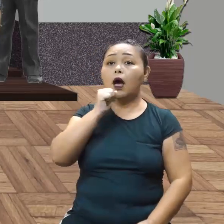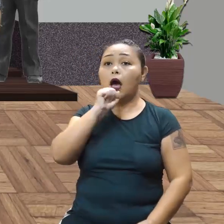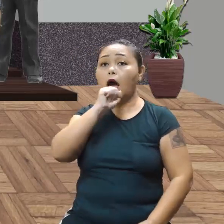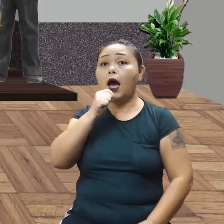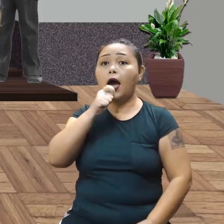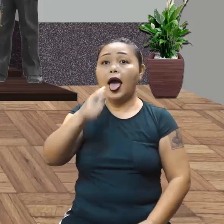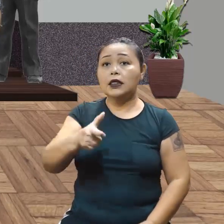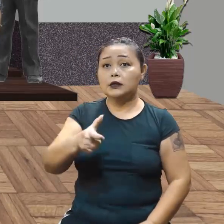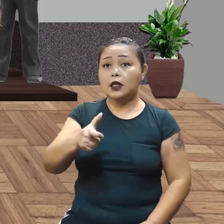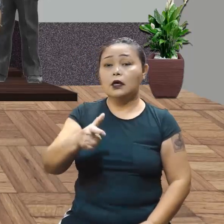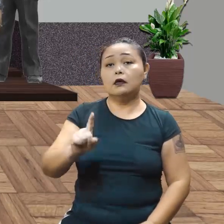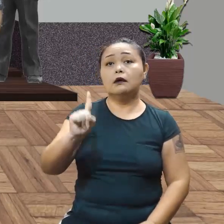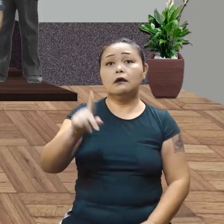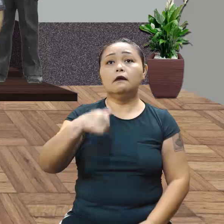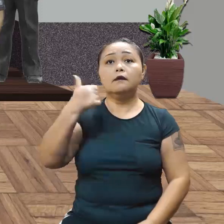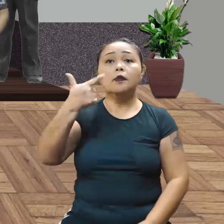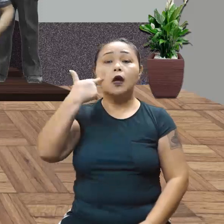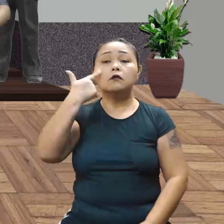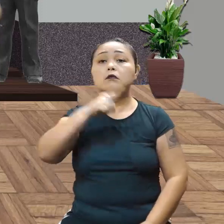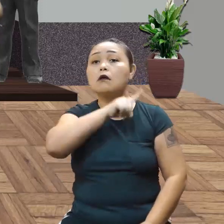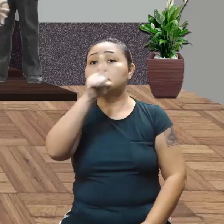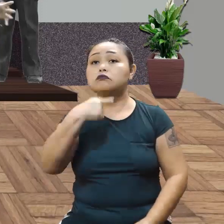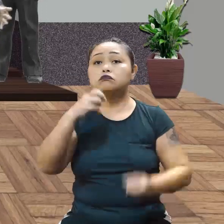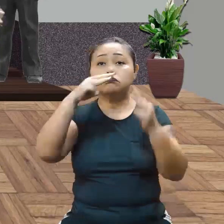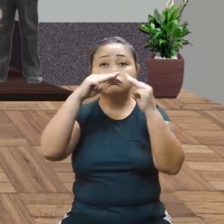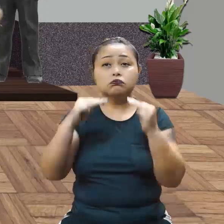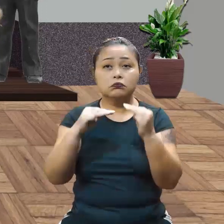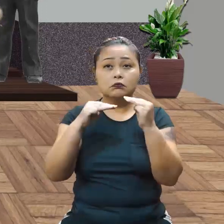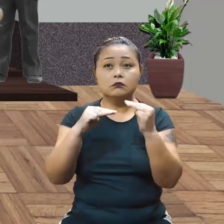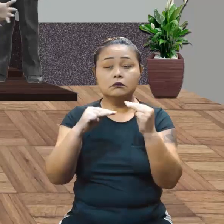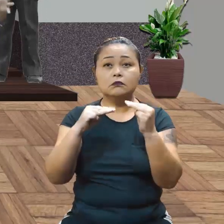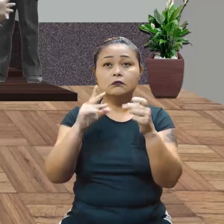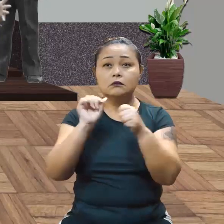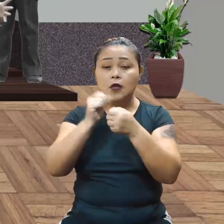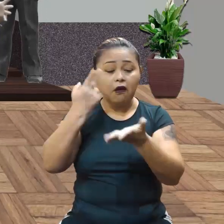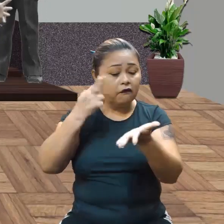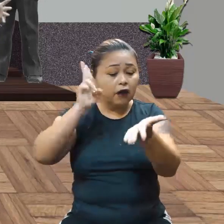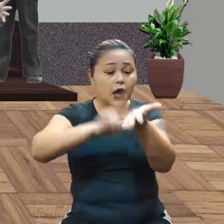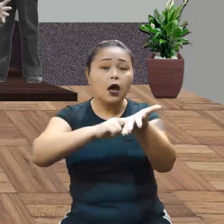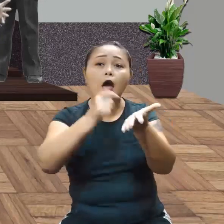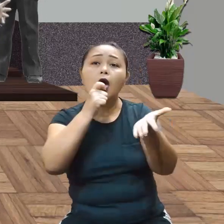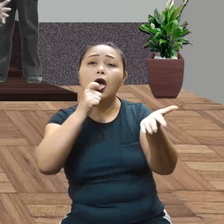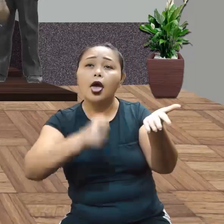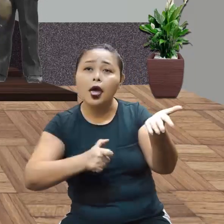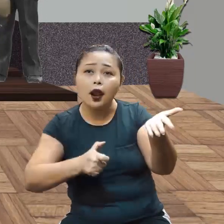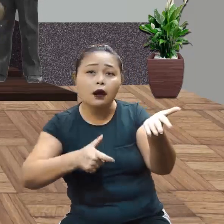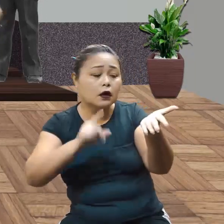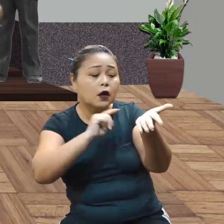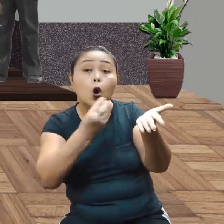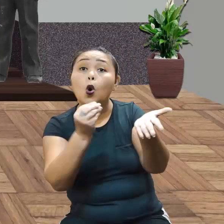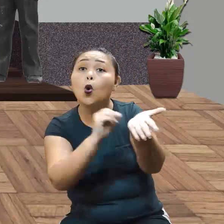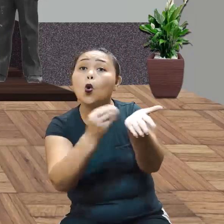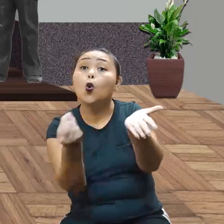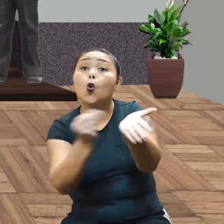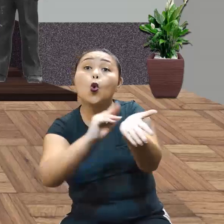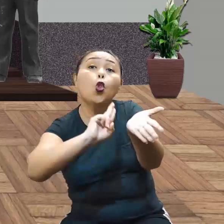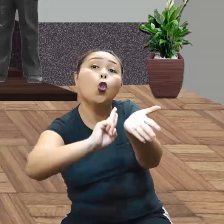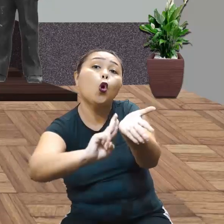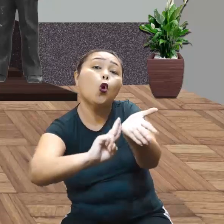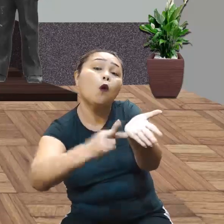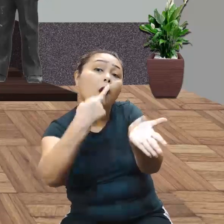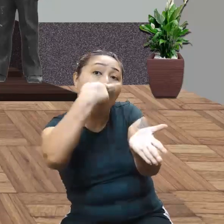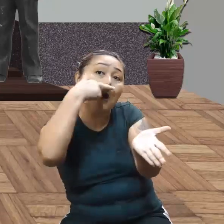Einstein. Se você chegar no Museu Rondon, você vai ver lá a carta de Albert Einstein indicando